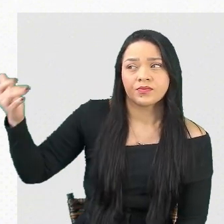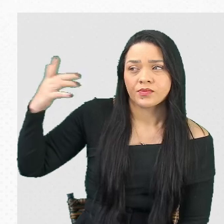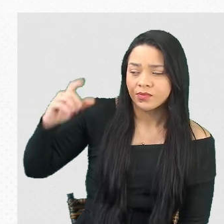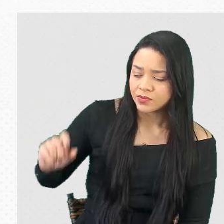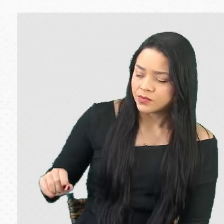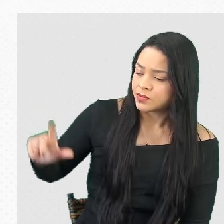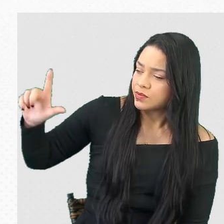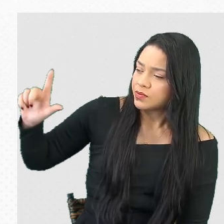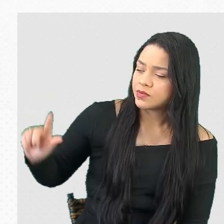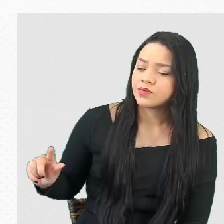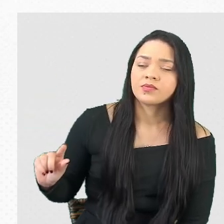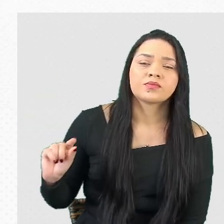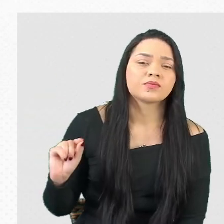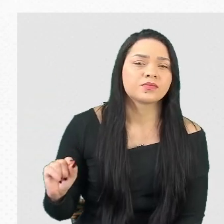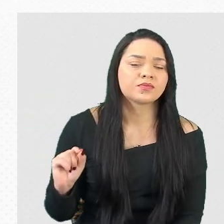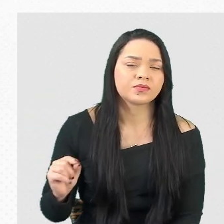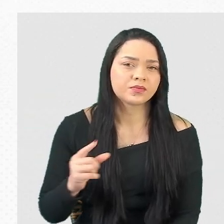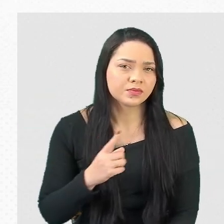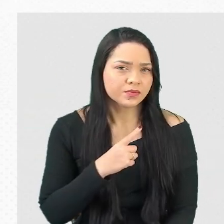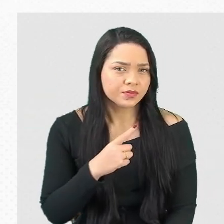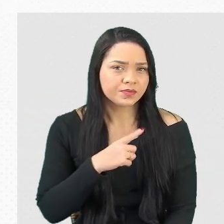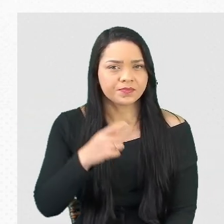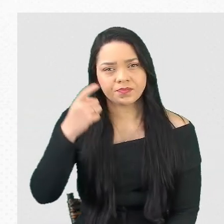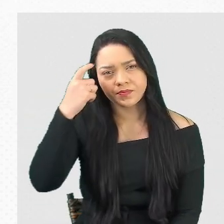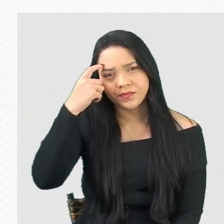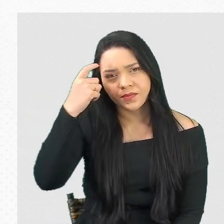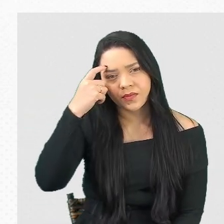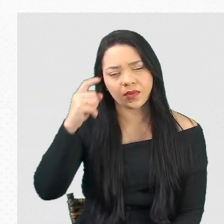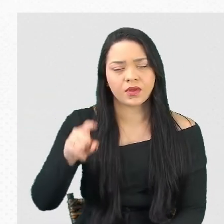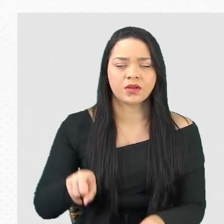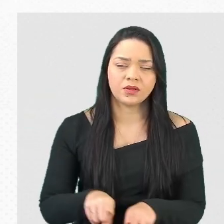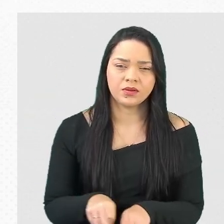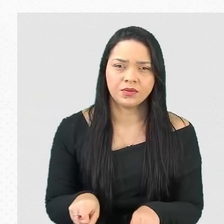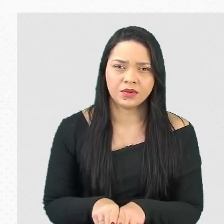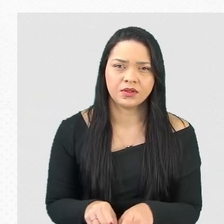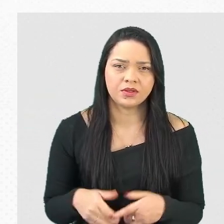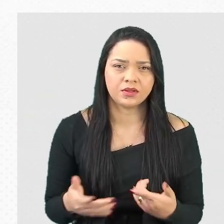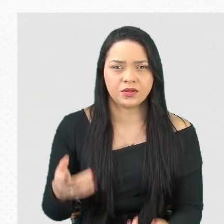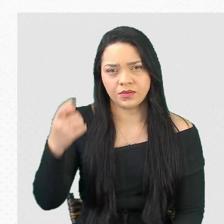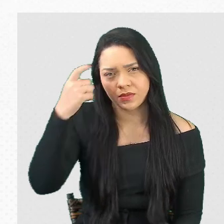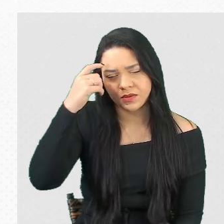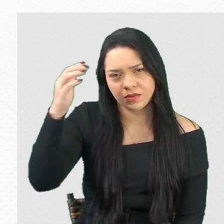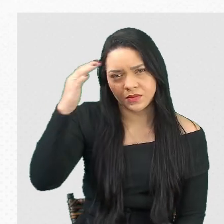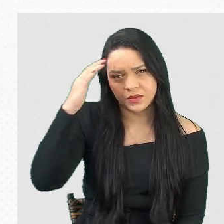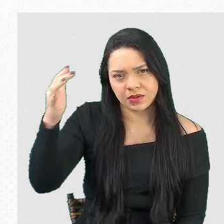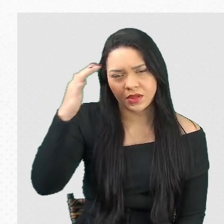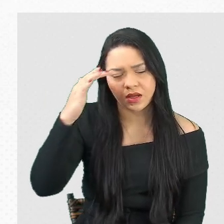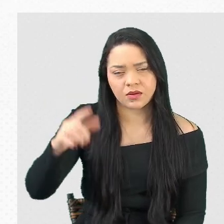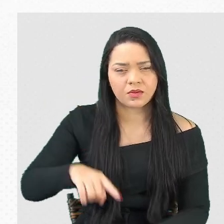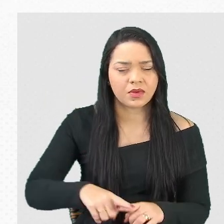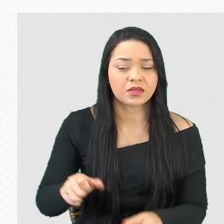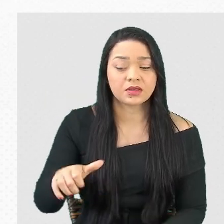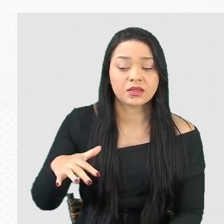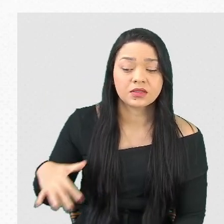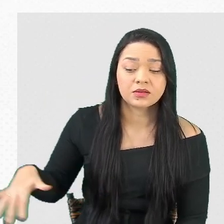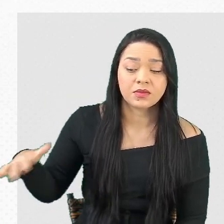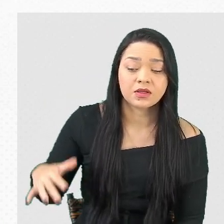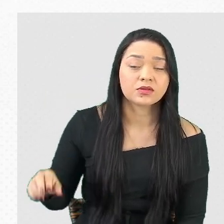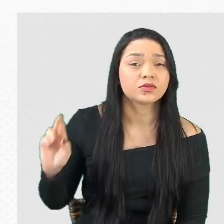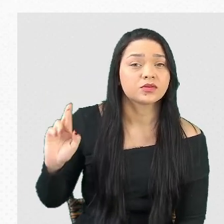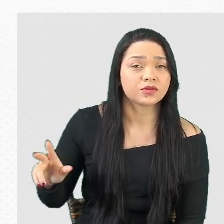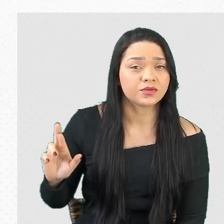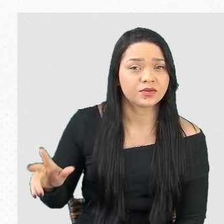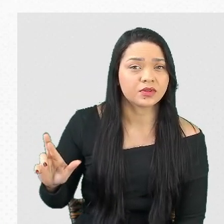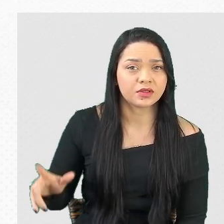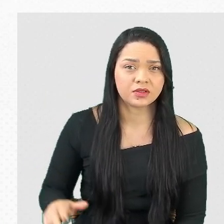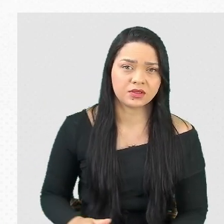né, que estão trazendo as ideias, né, do iluminismo, o pensamento ilustrado, só que em espaços diferentes. Um,